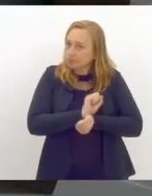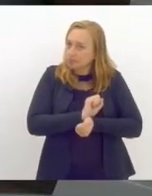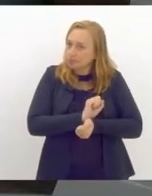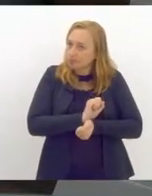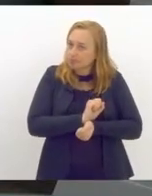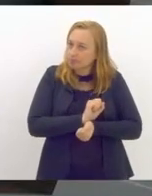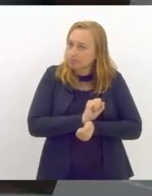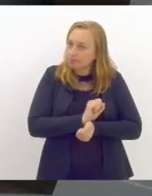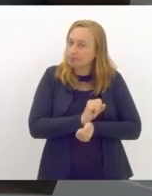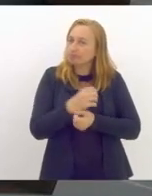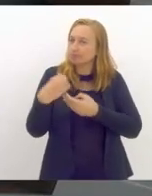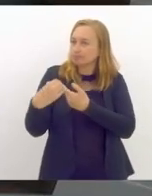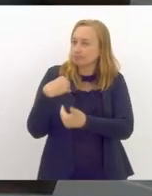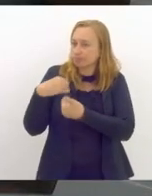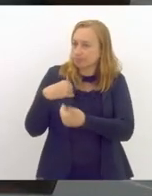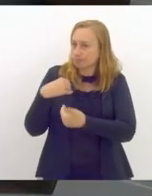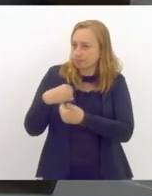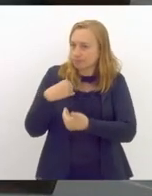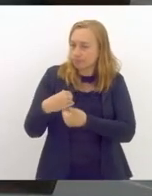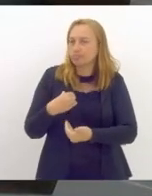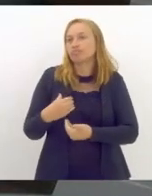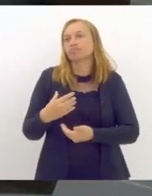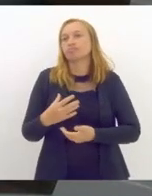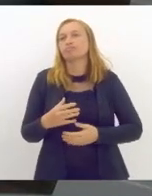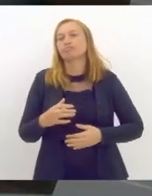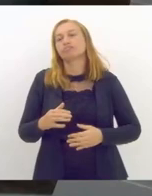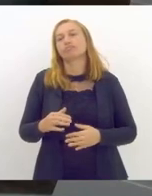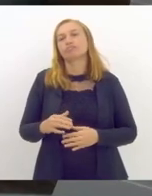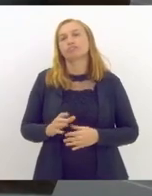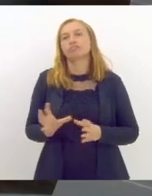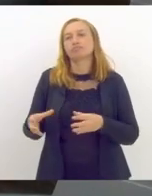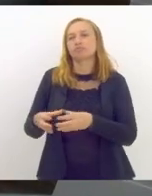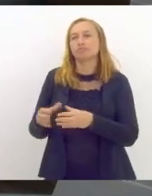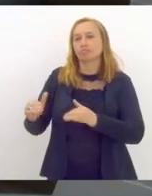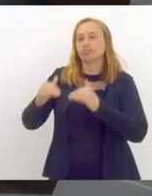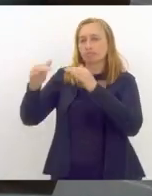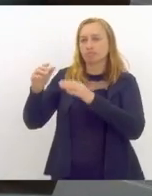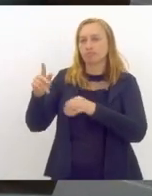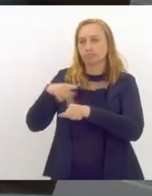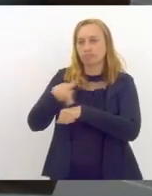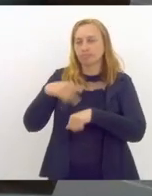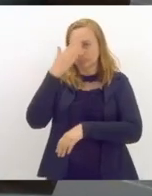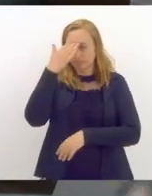até Por orientação ao conselho maior do país obrigado Presidente